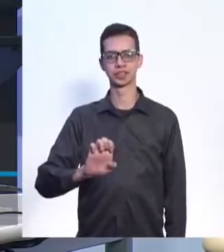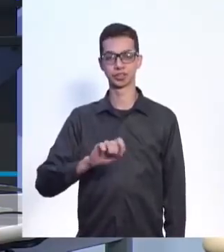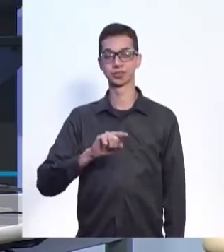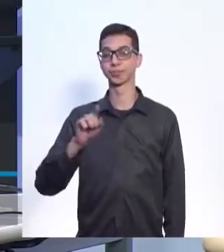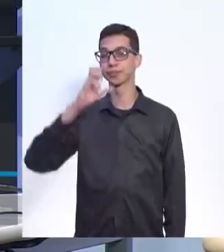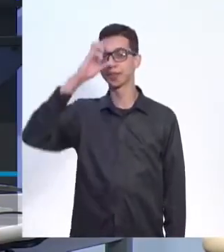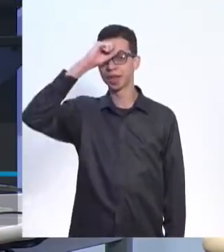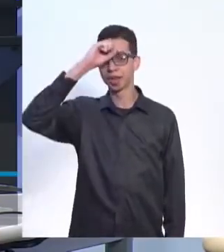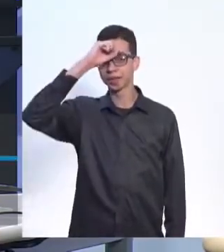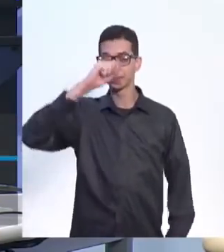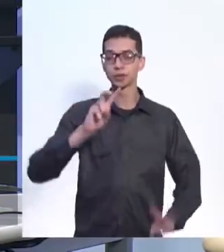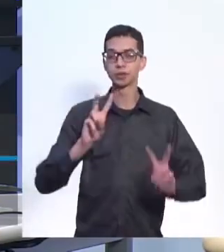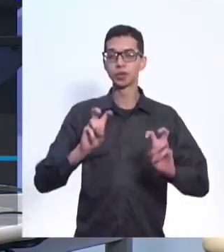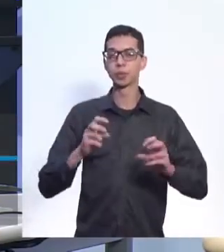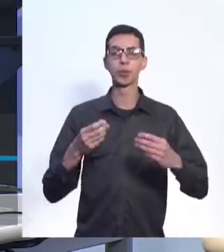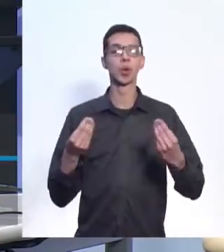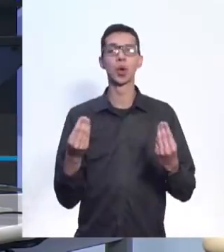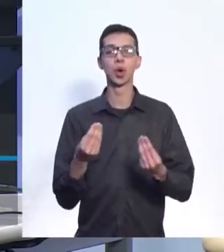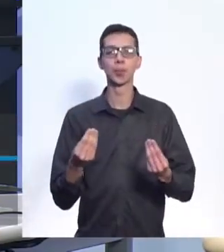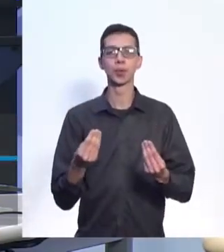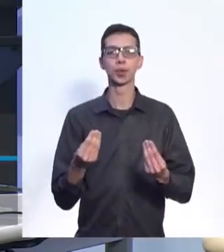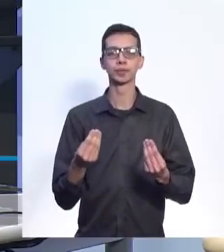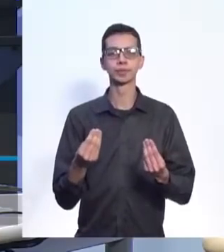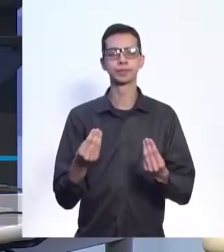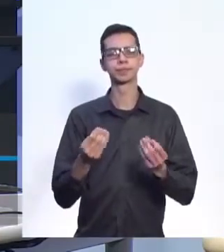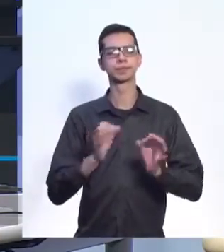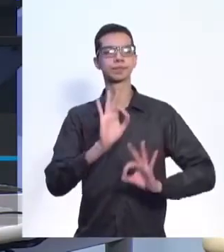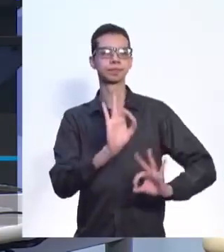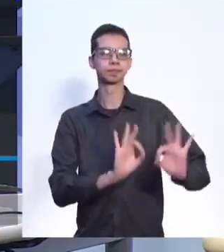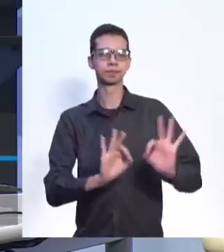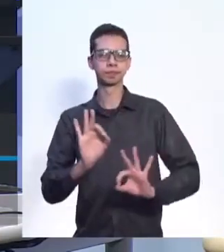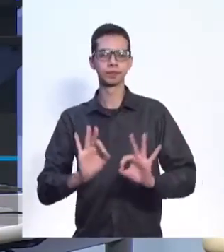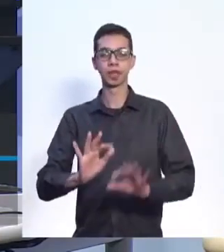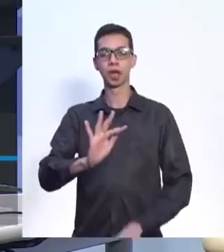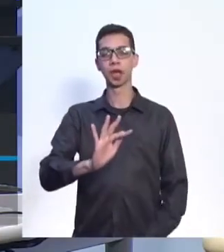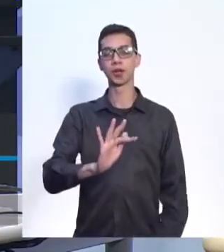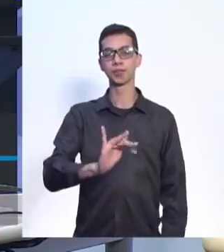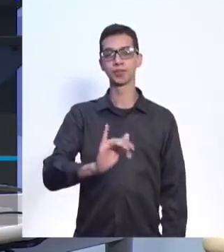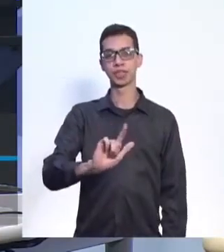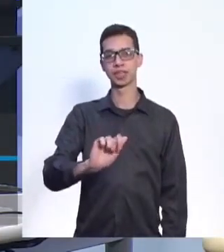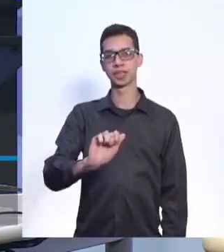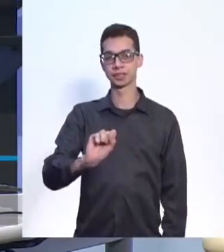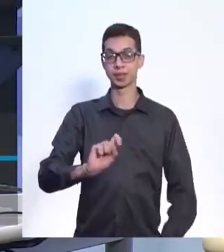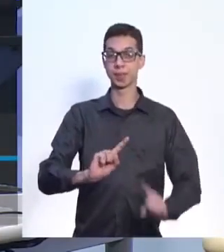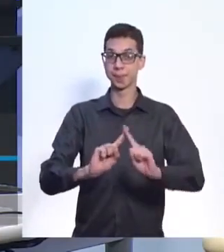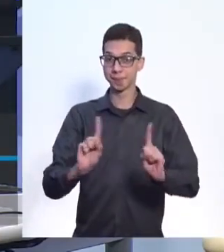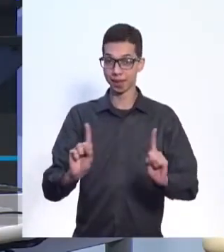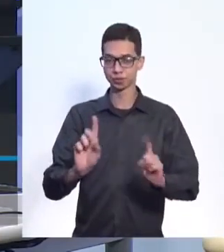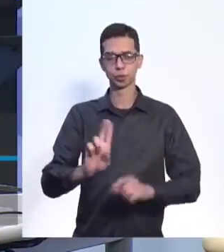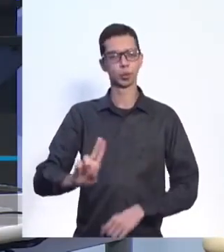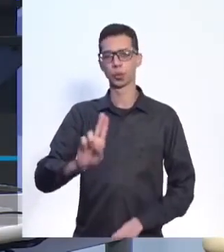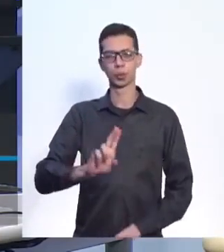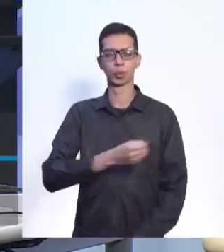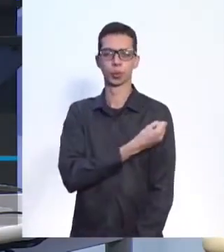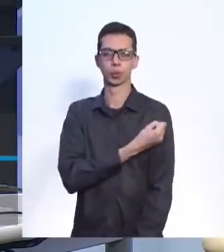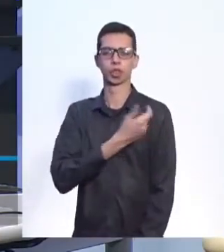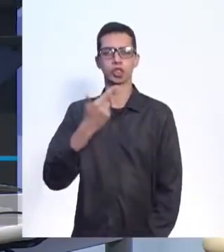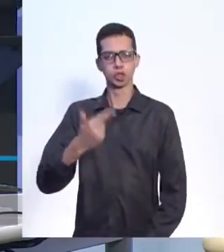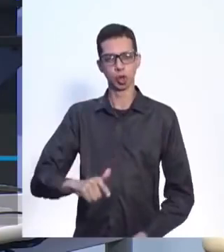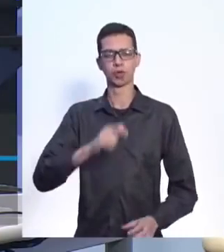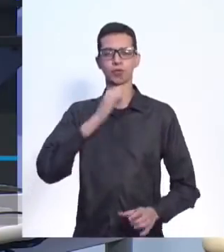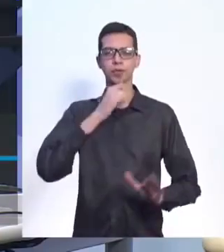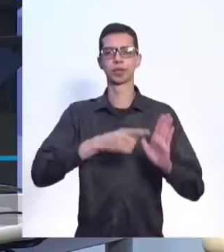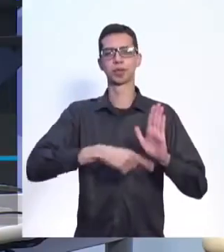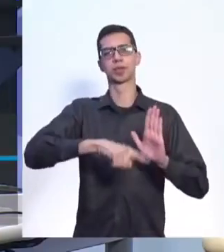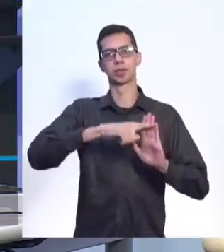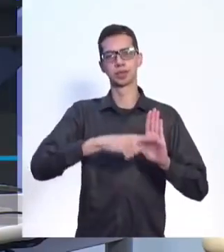a respeito da formação de filas sem elementos repetidos. Então, se você já pegou o seu caderno do aluno,